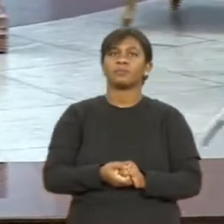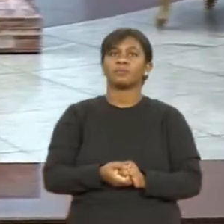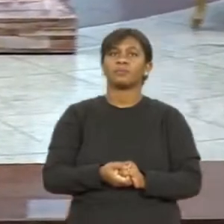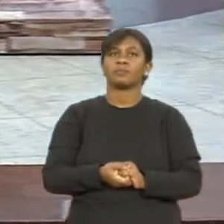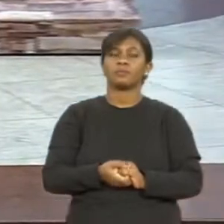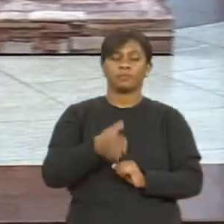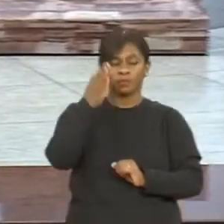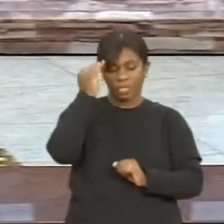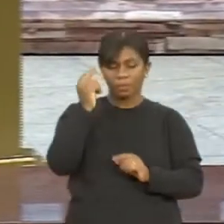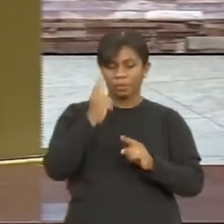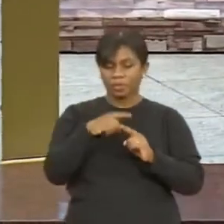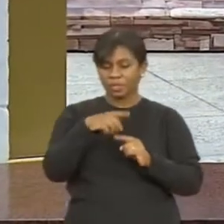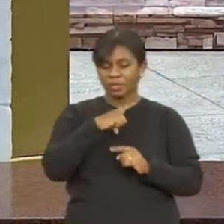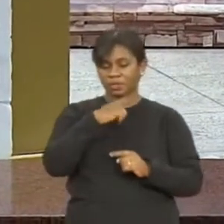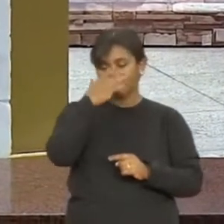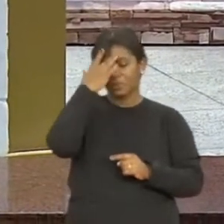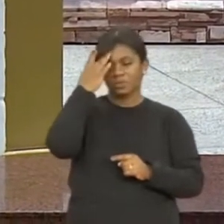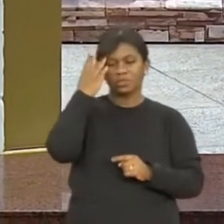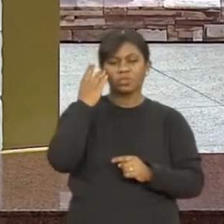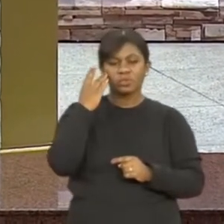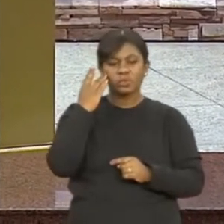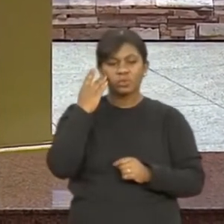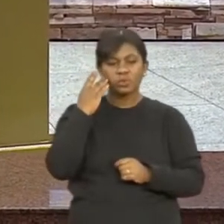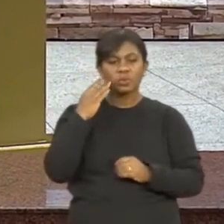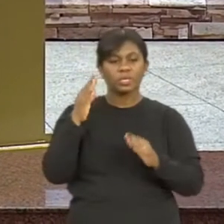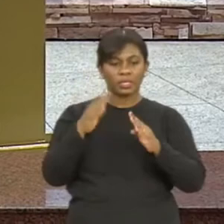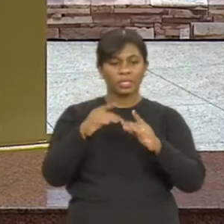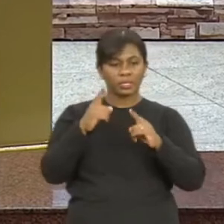Sabe por que tem gente na igreja que tem perfil falso?